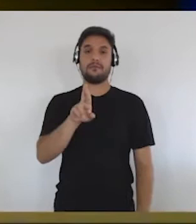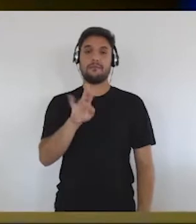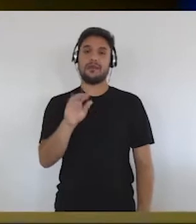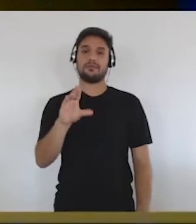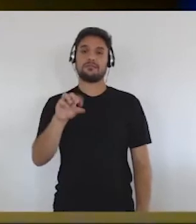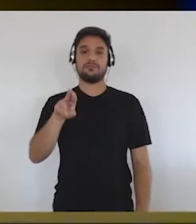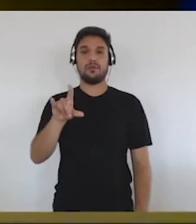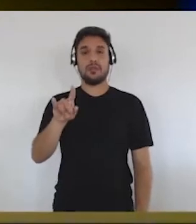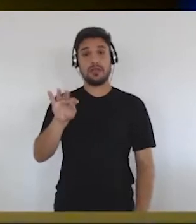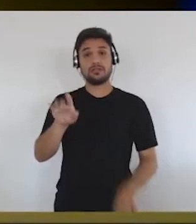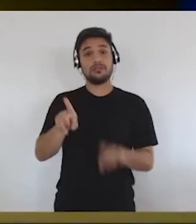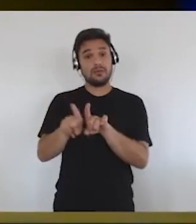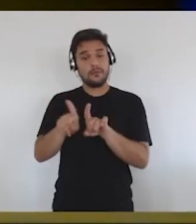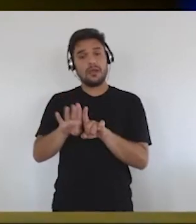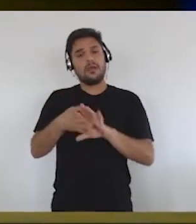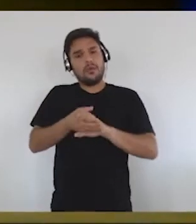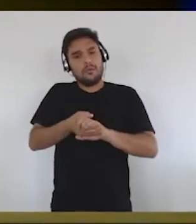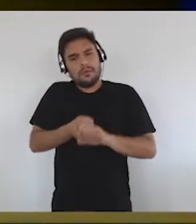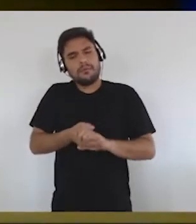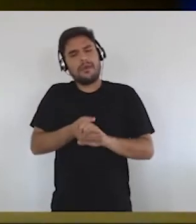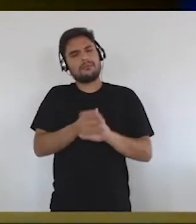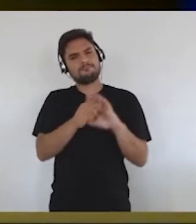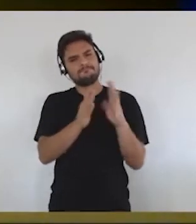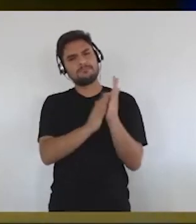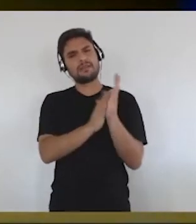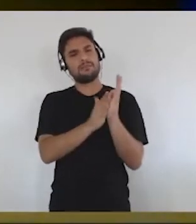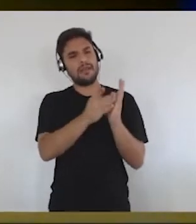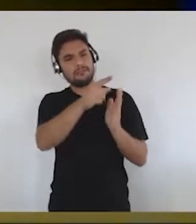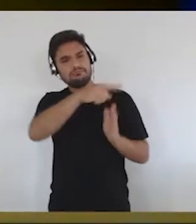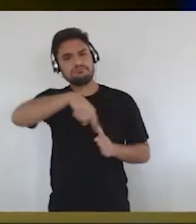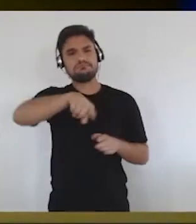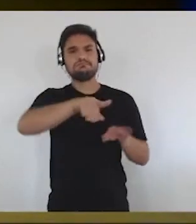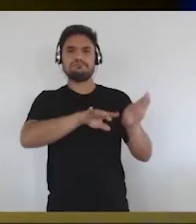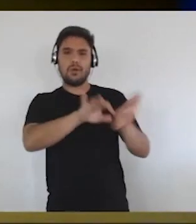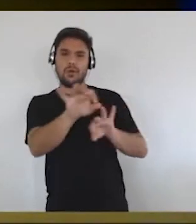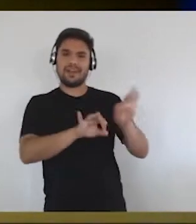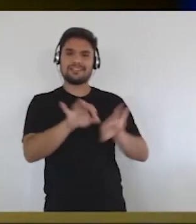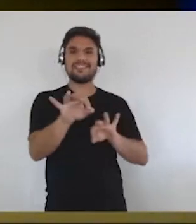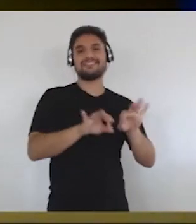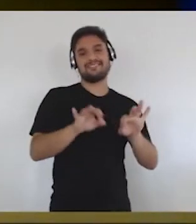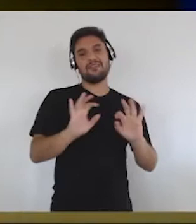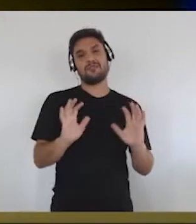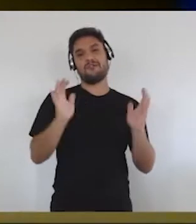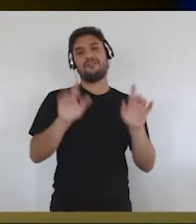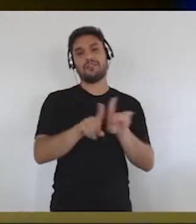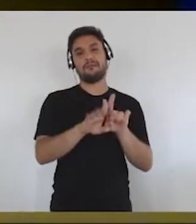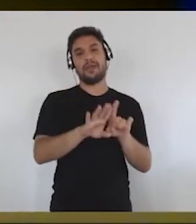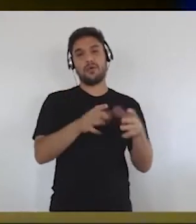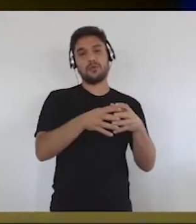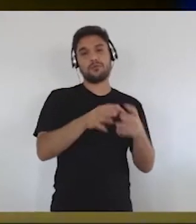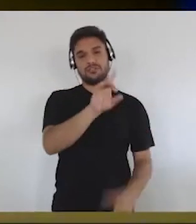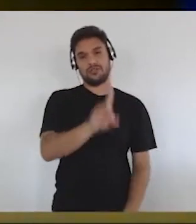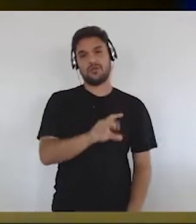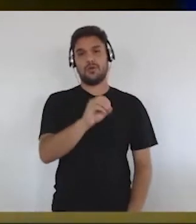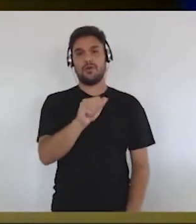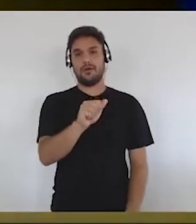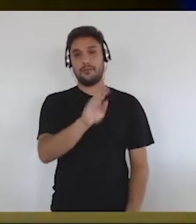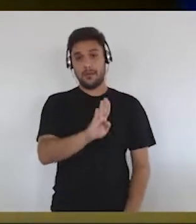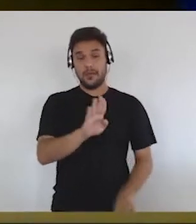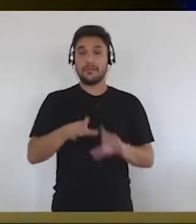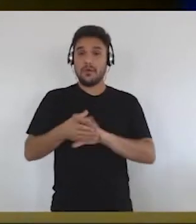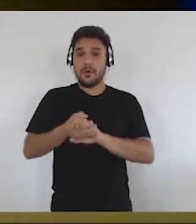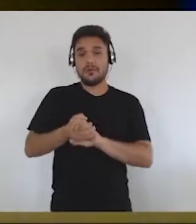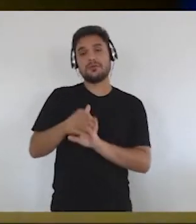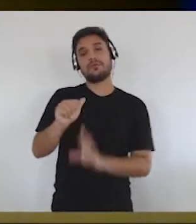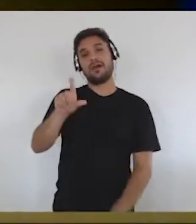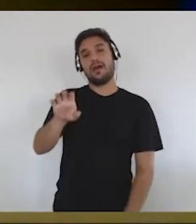Simonetti, e na sua pessoa, cumprimento e parabenizo os organizadores do evento e toda a diretoria da OAB. Cumprimento o amigo Alex